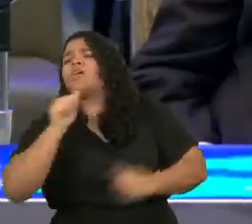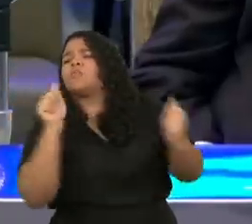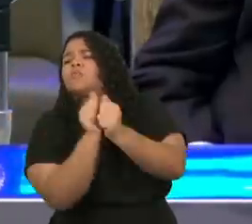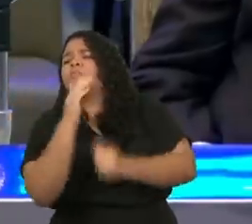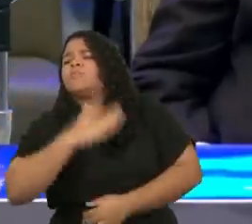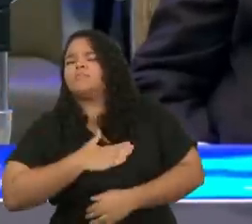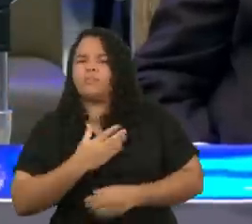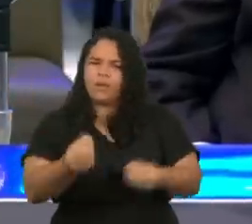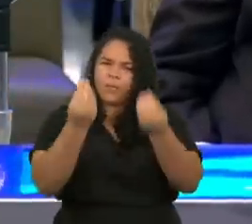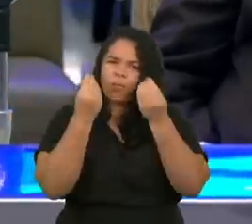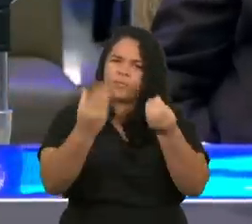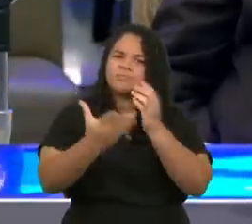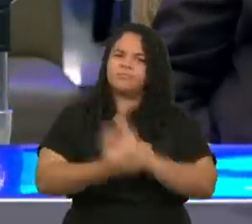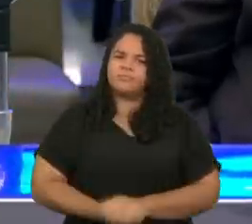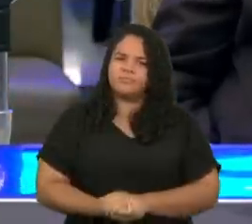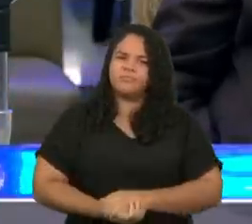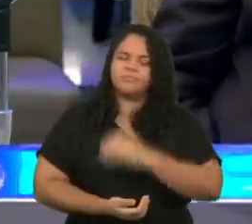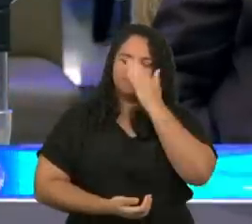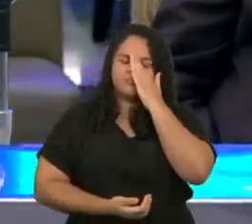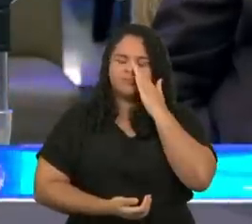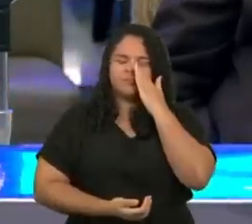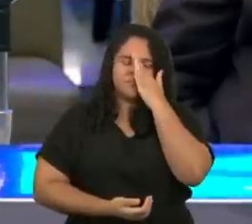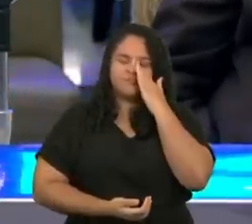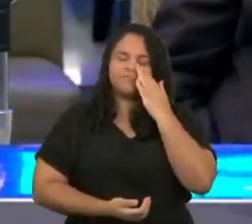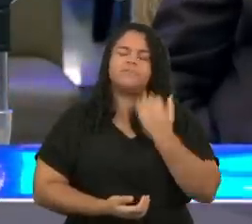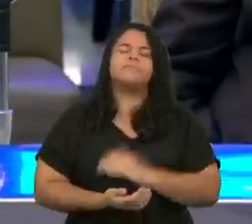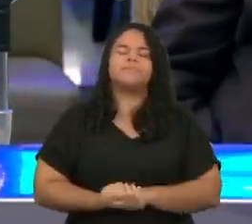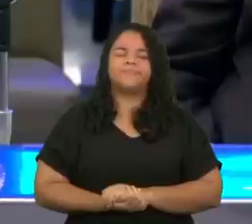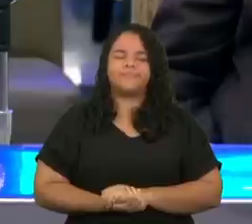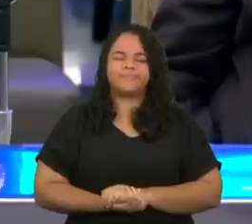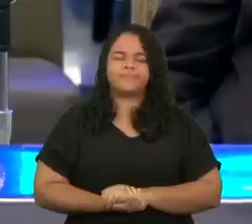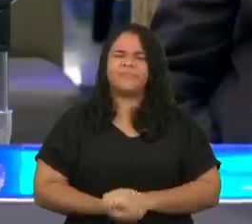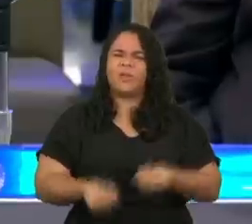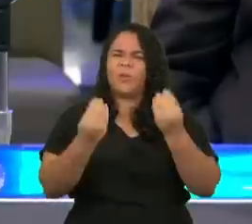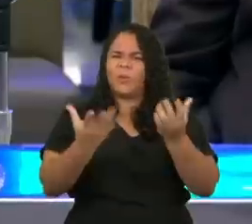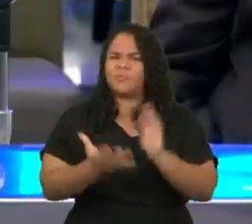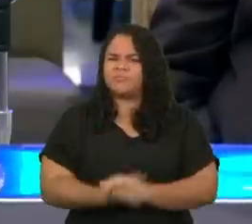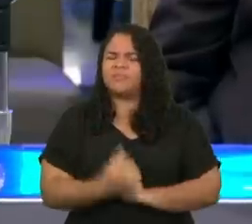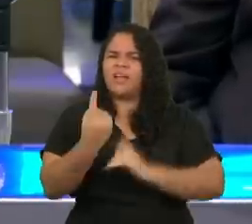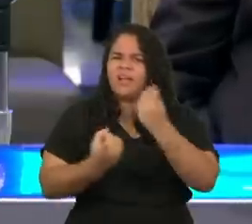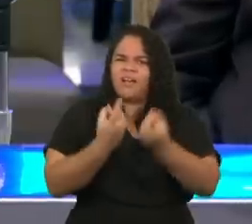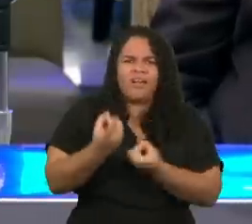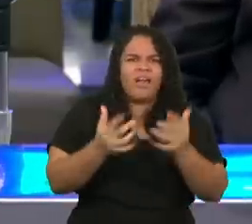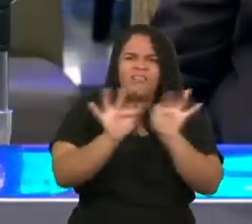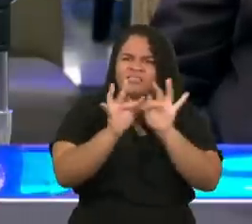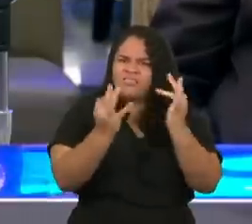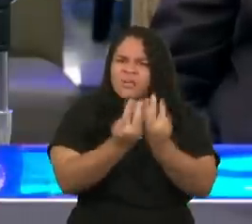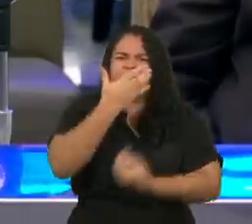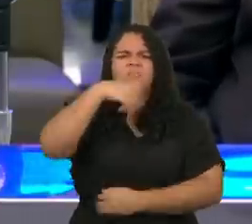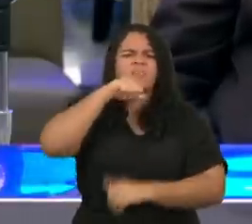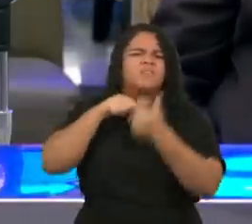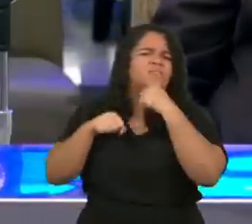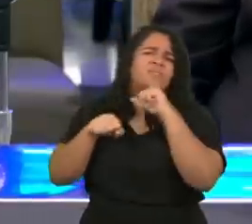muito ntido né Irmão você viu que tem casa que os pais e irmã a família é concedida